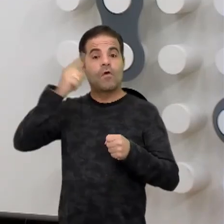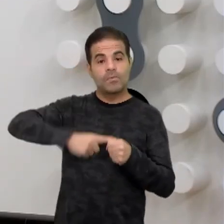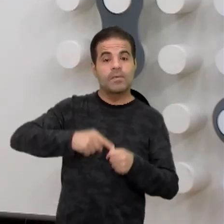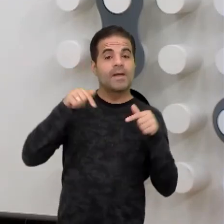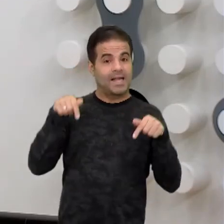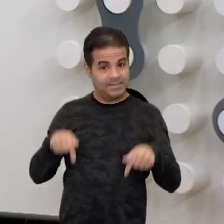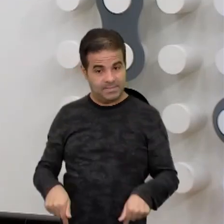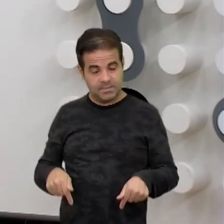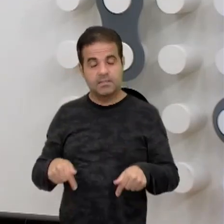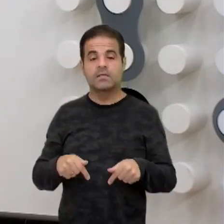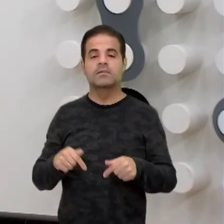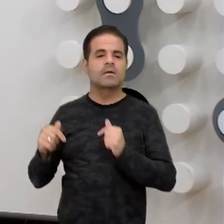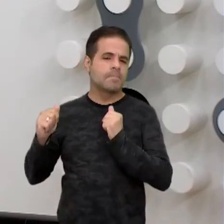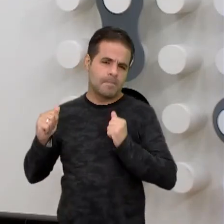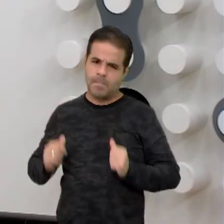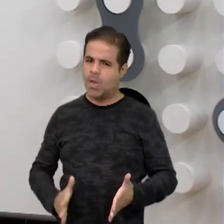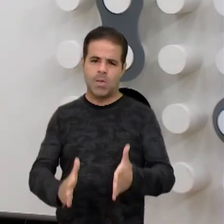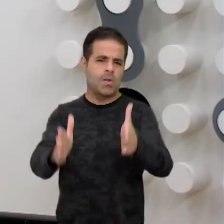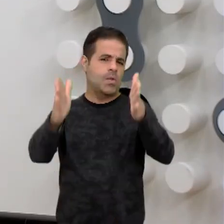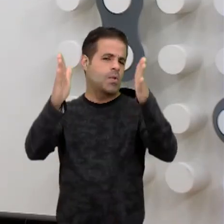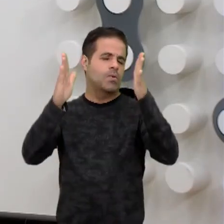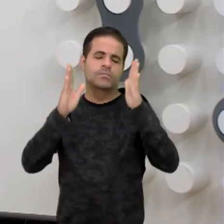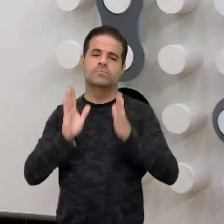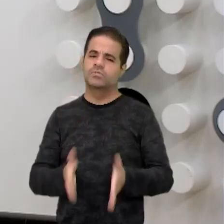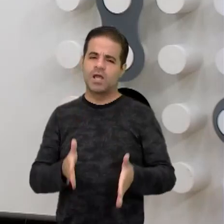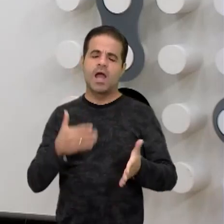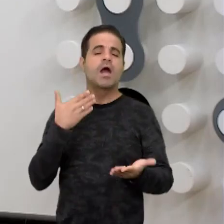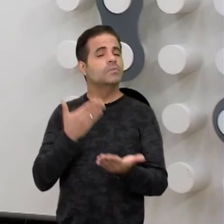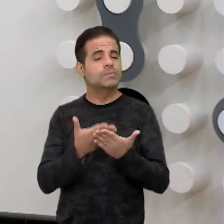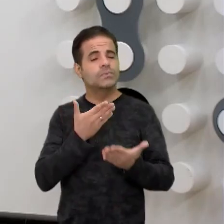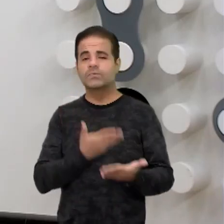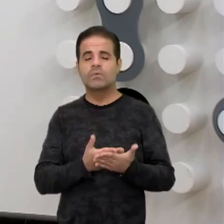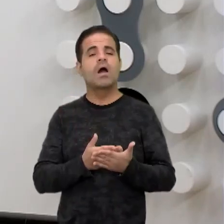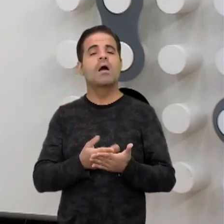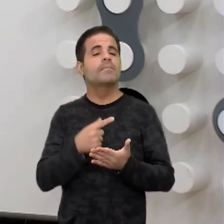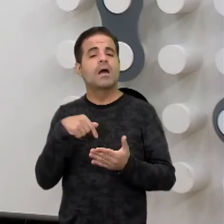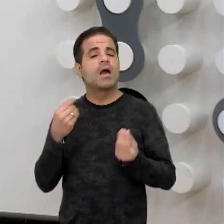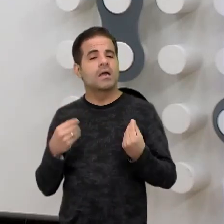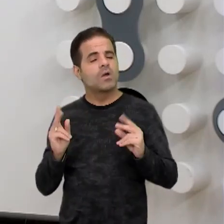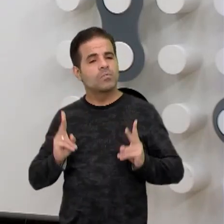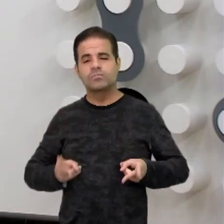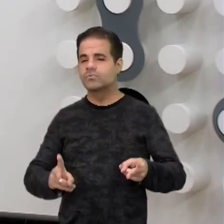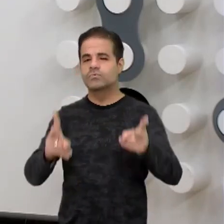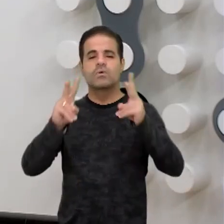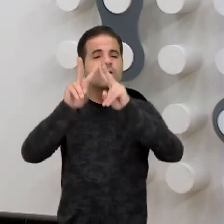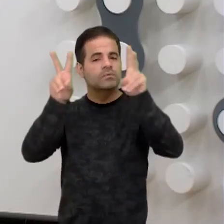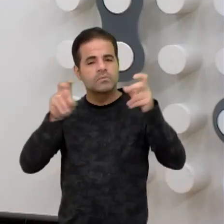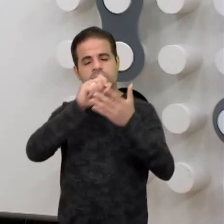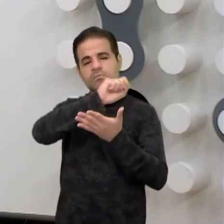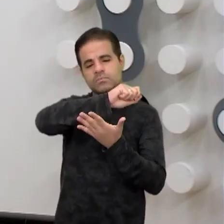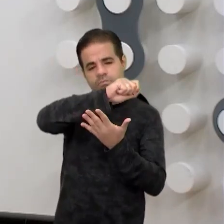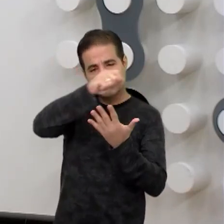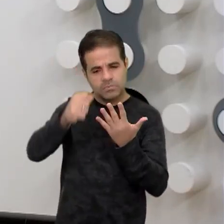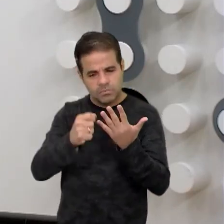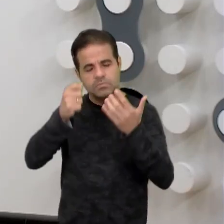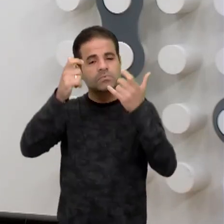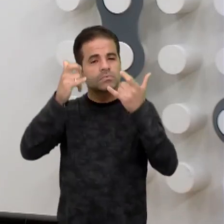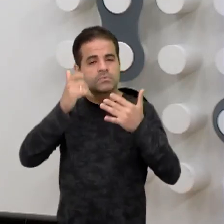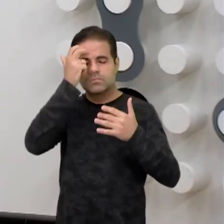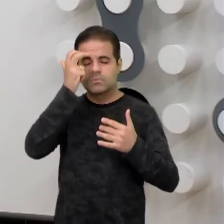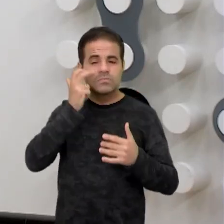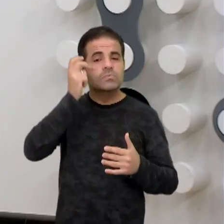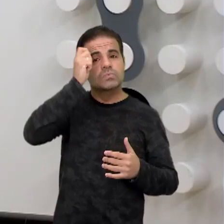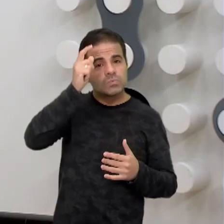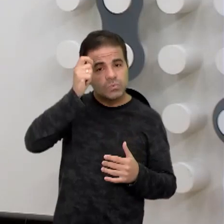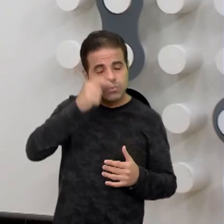aqui, nesse grande percurso que a gente fez, para continuar falando de outro aspecto da cultura, tá certo? Então a